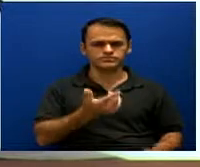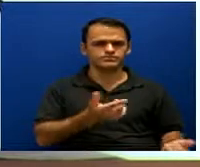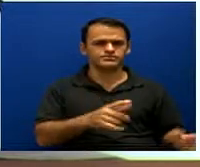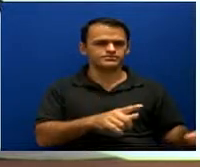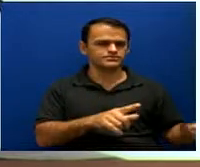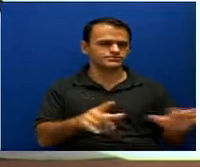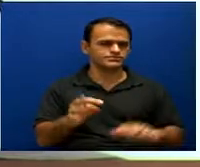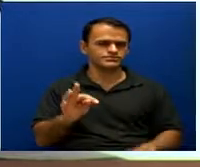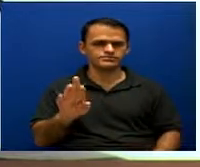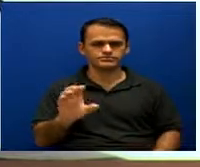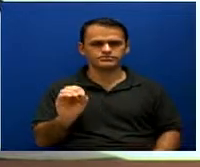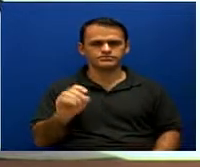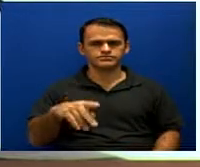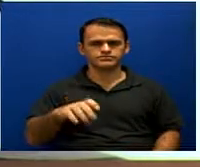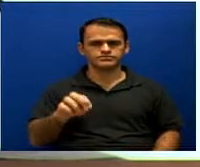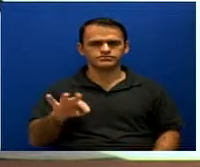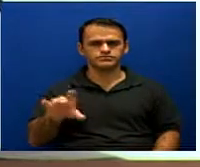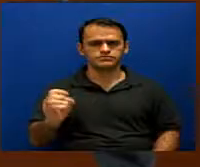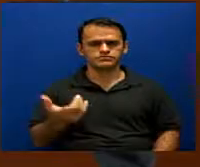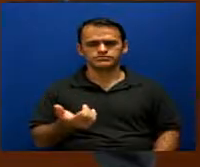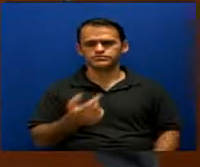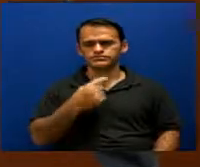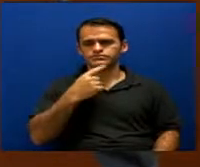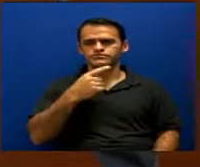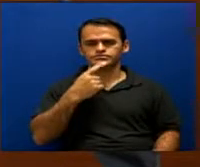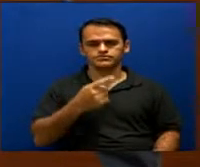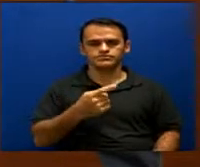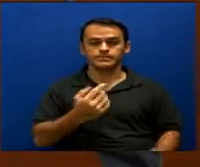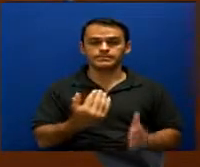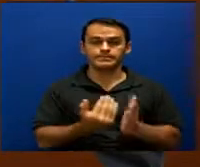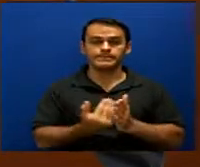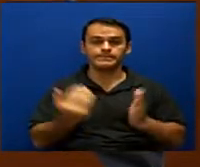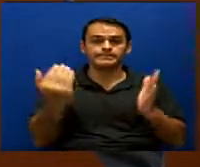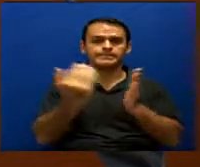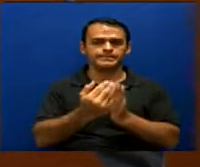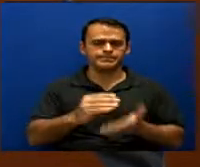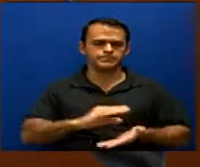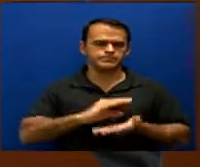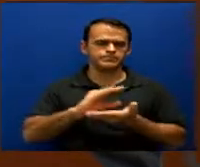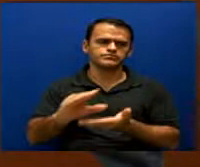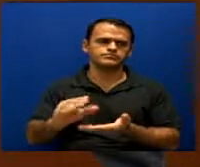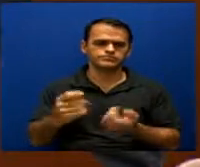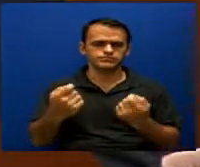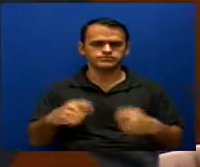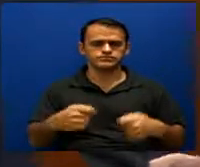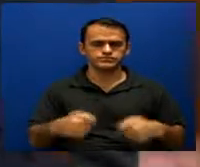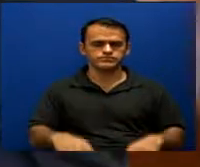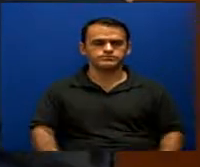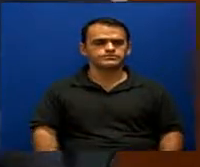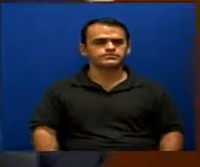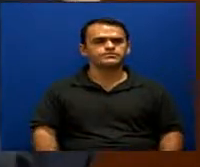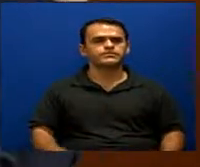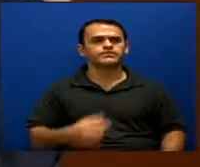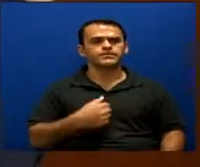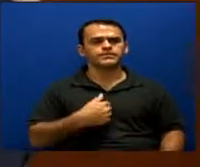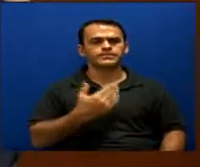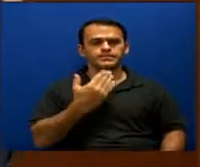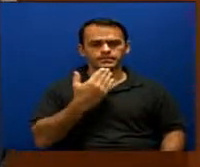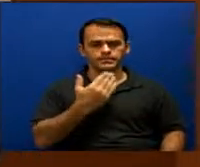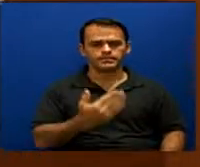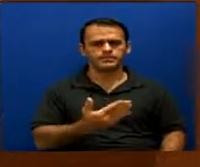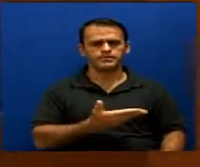Então, realmente, a gente tem que aumentar essa previsão. Eu sou favorável e eu só peço a vocês